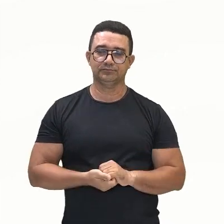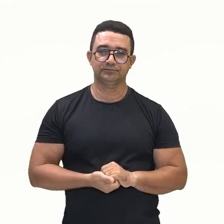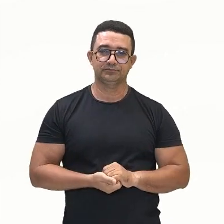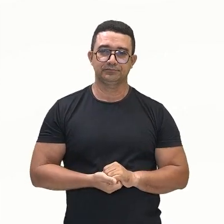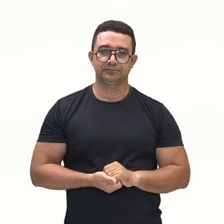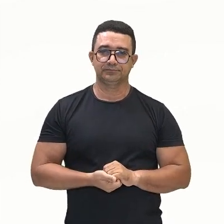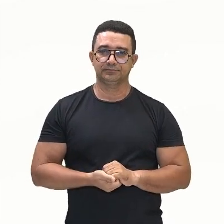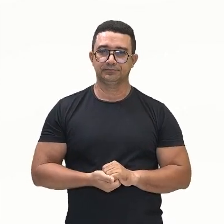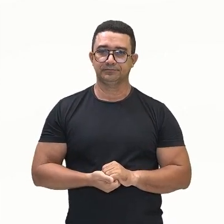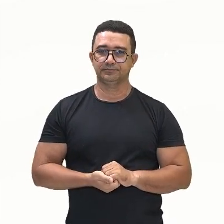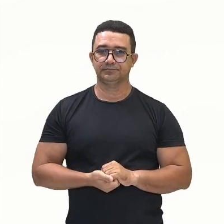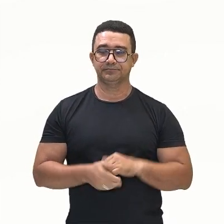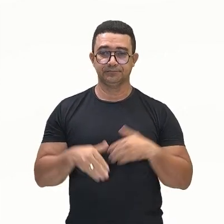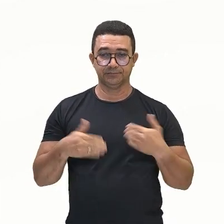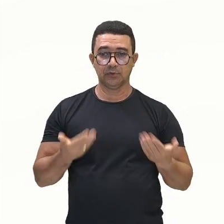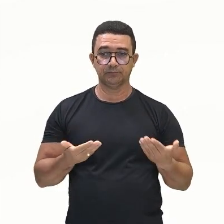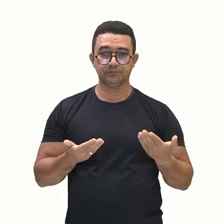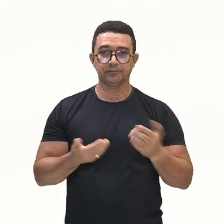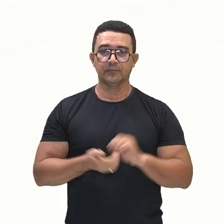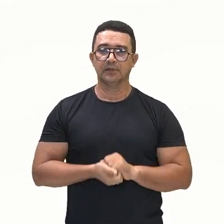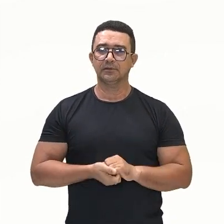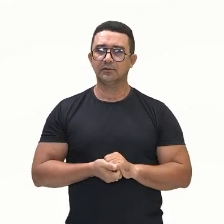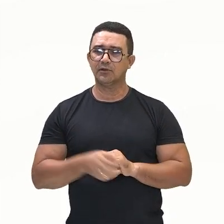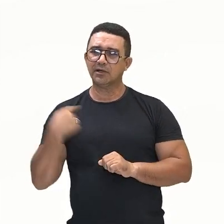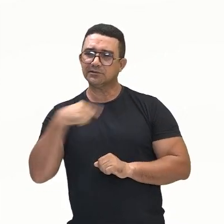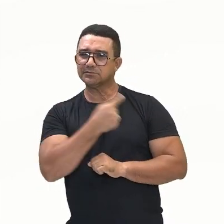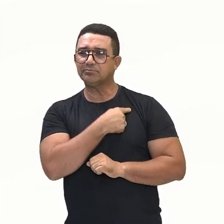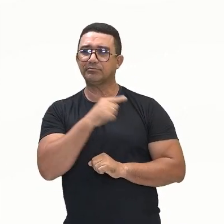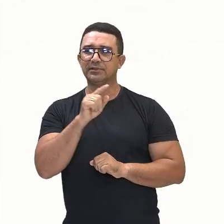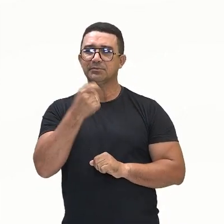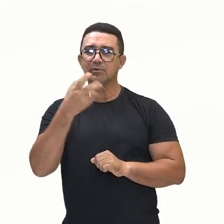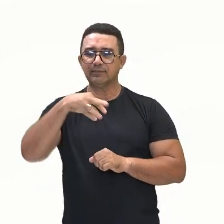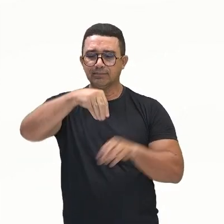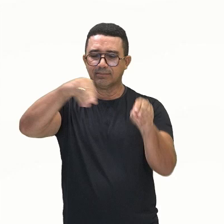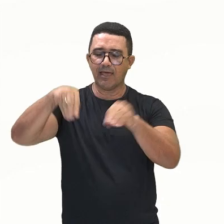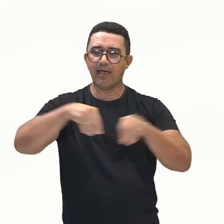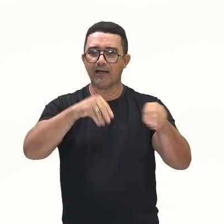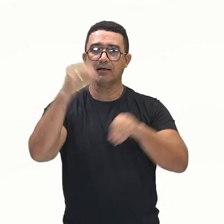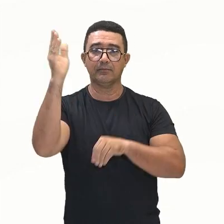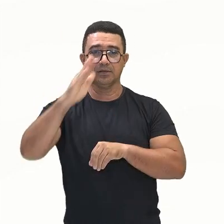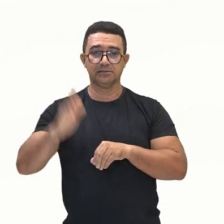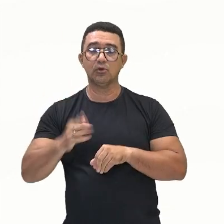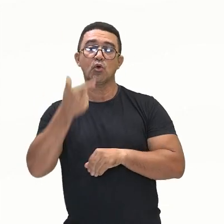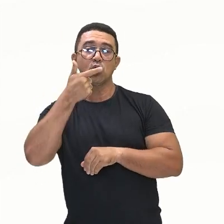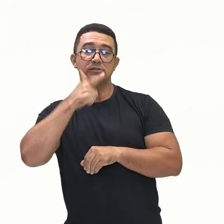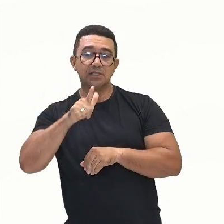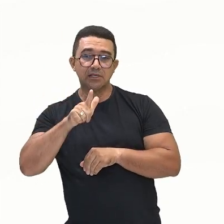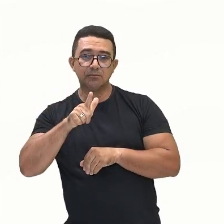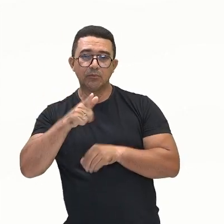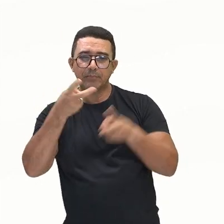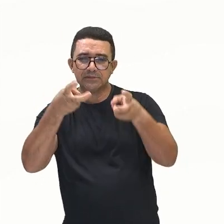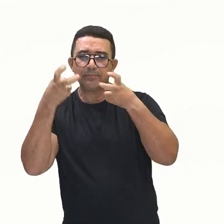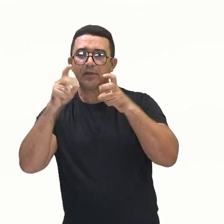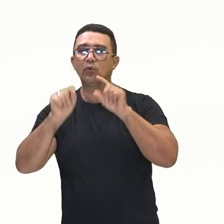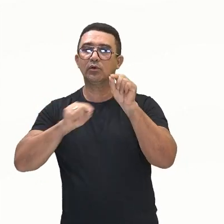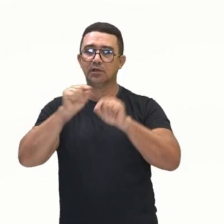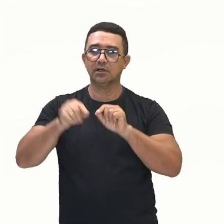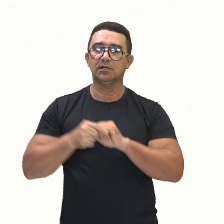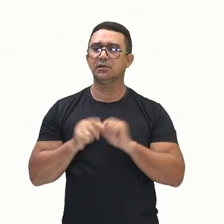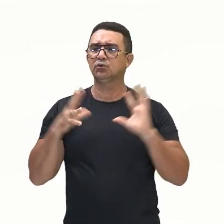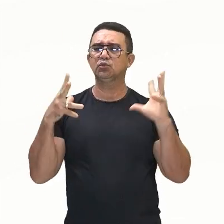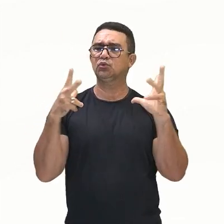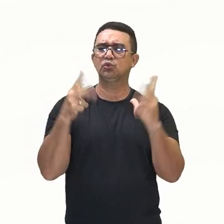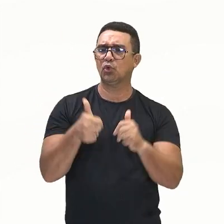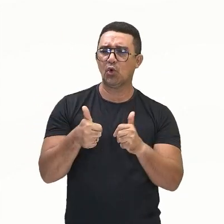o Círculo Polar Ártico. Identificando, então, o nosso território brasileiro, nós conseguimos identificar também que não são todos